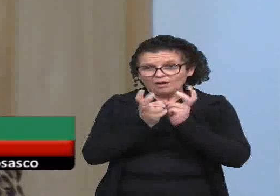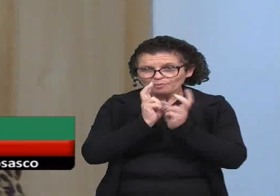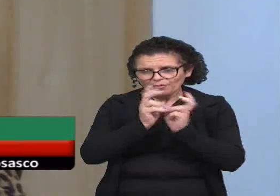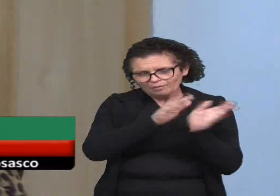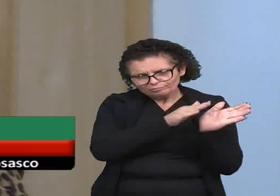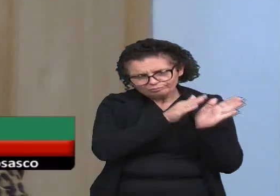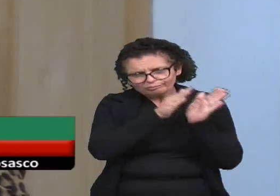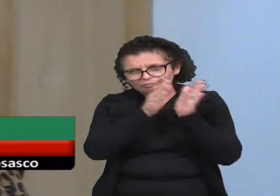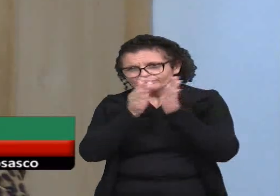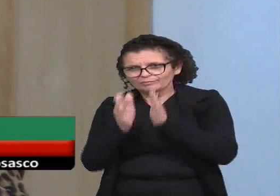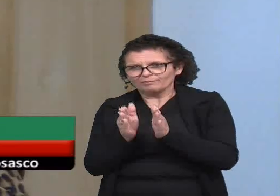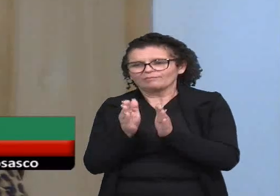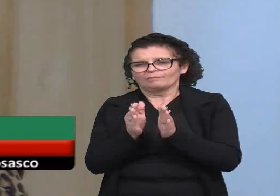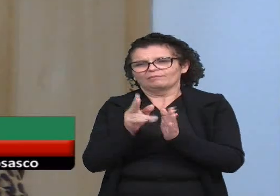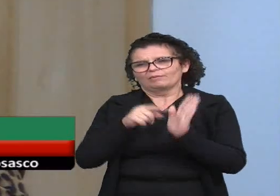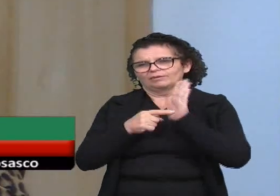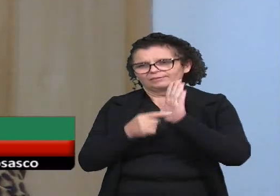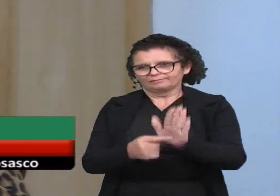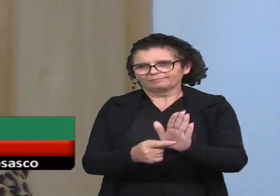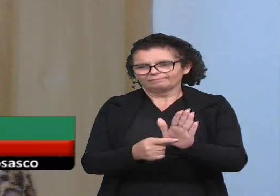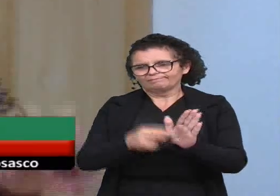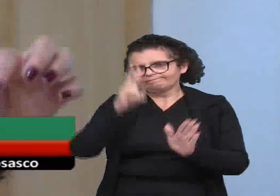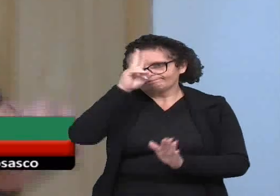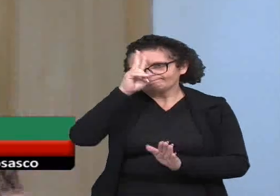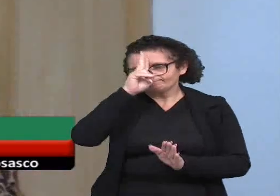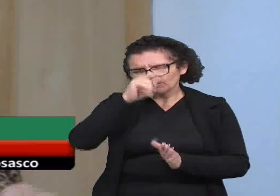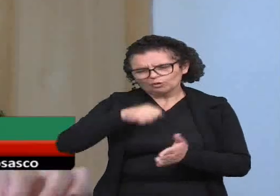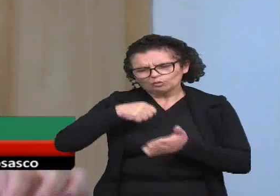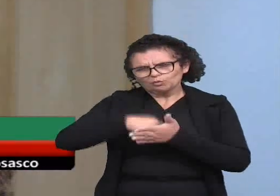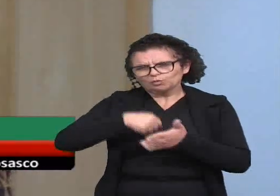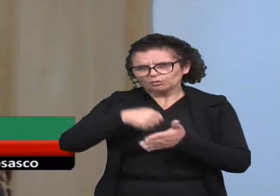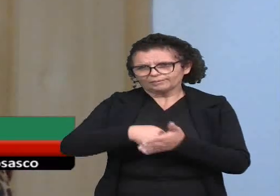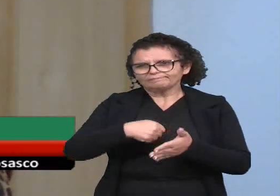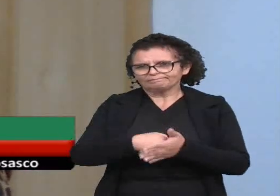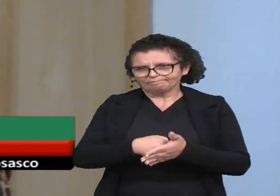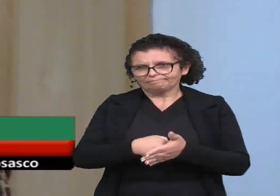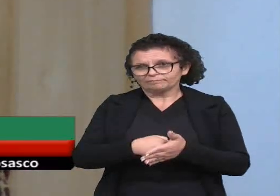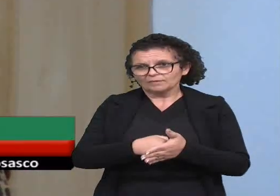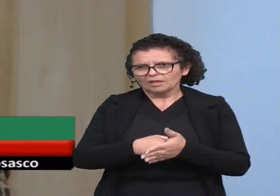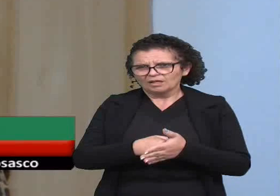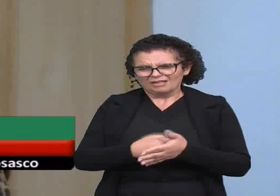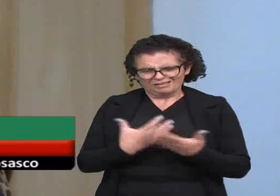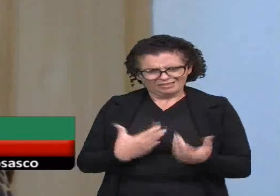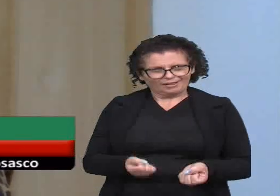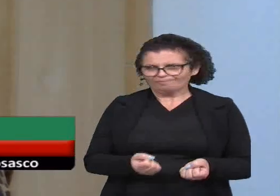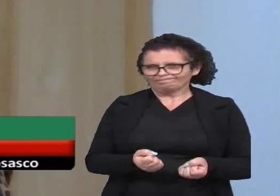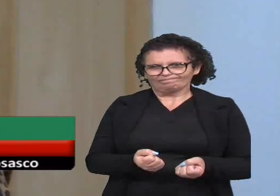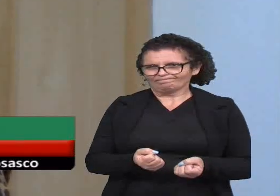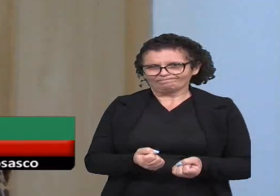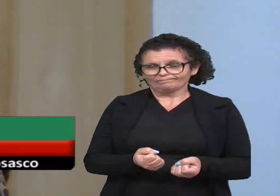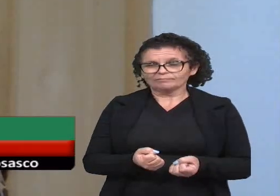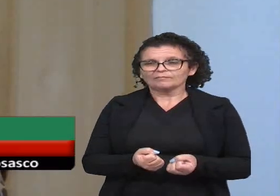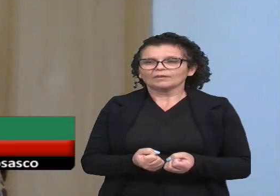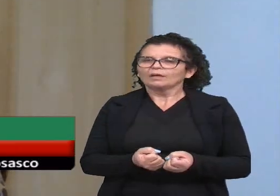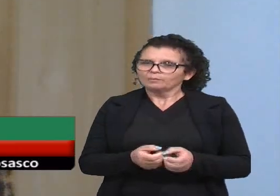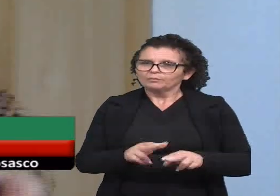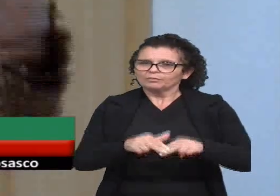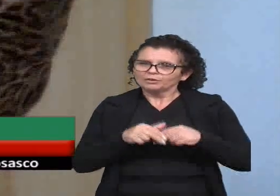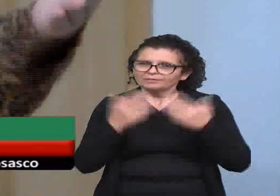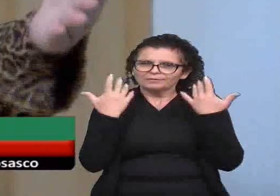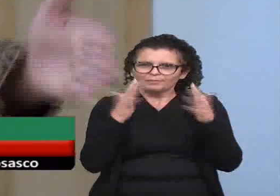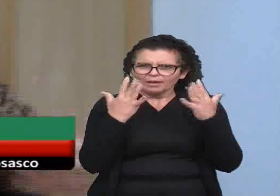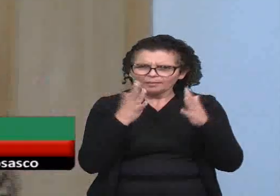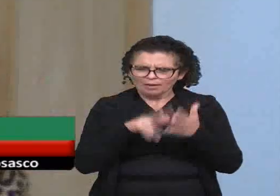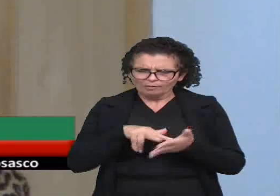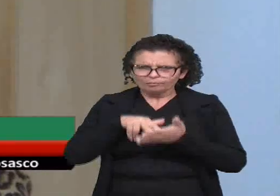cultural, como ela é. É uma história de luta, de resistência. Então, parabéns para vocês por